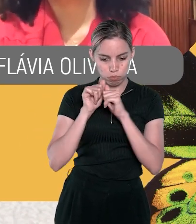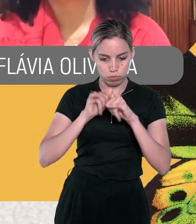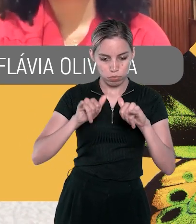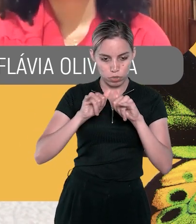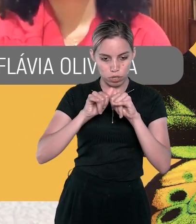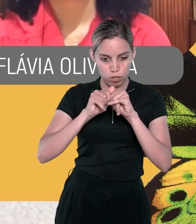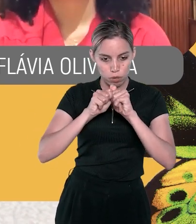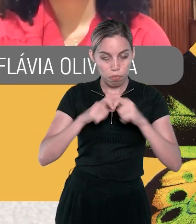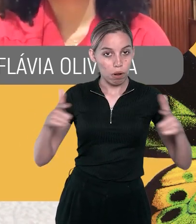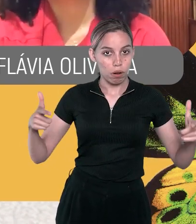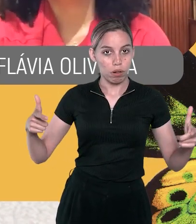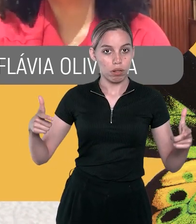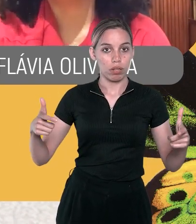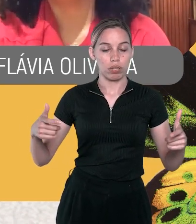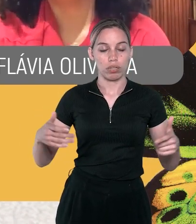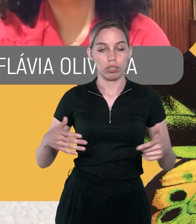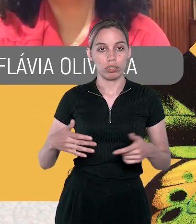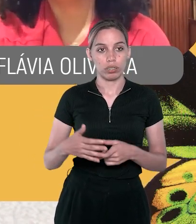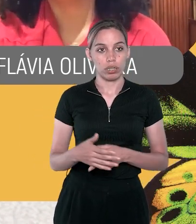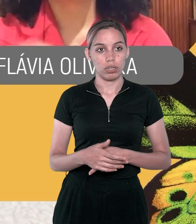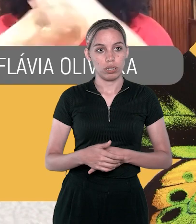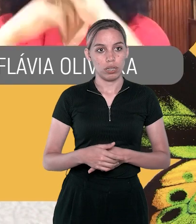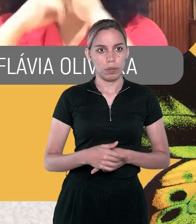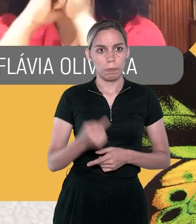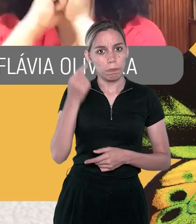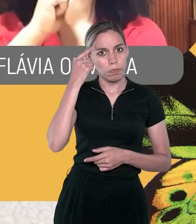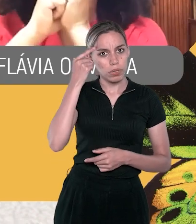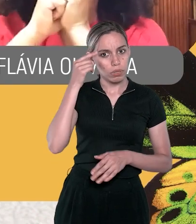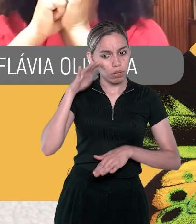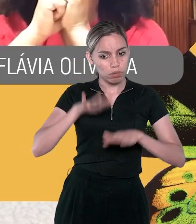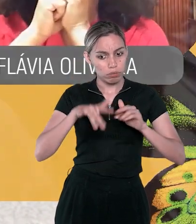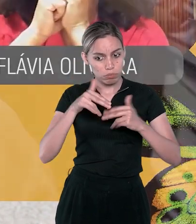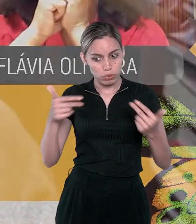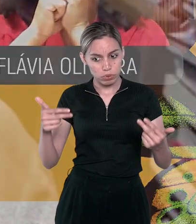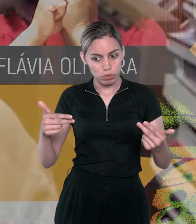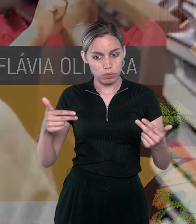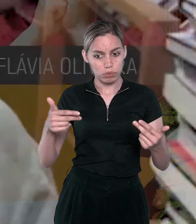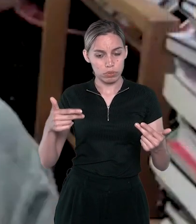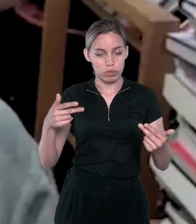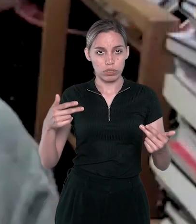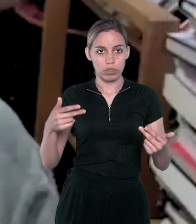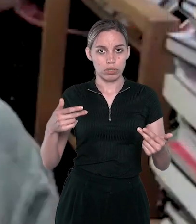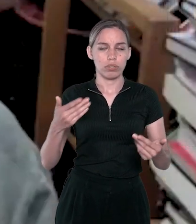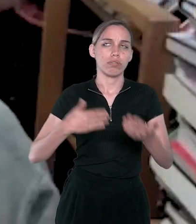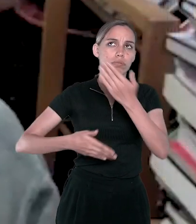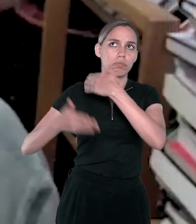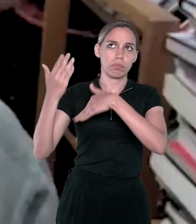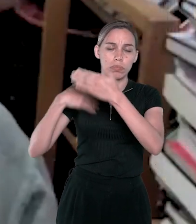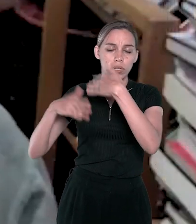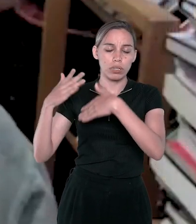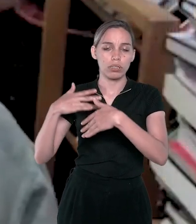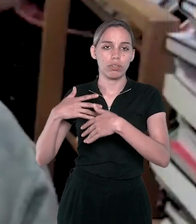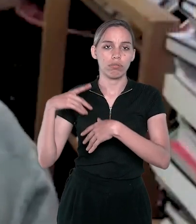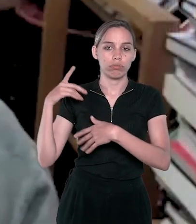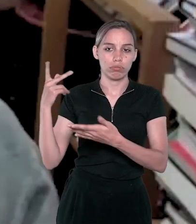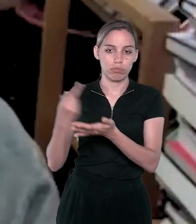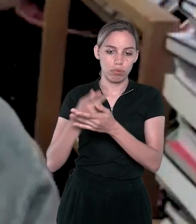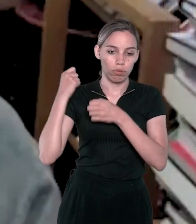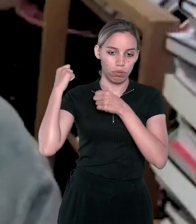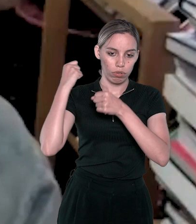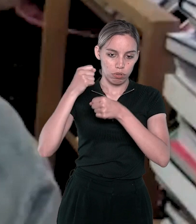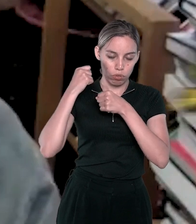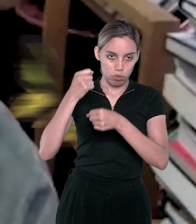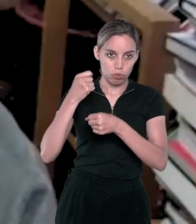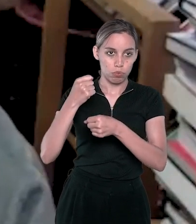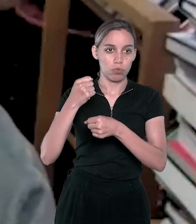É impensável, de fato, alguns dos movimentos revolucionários negros da época da independência, pré-independência, e